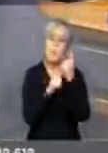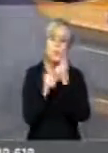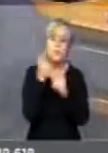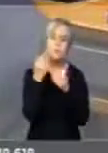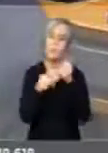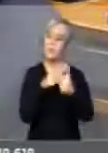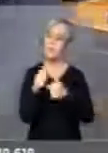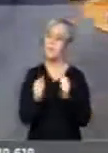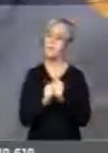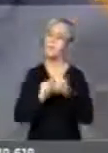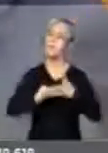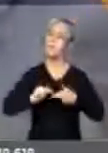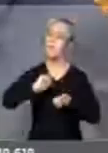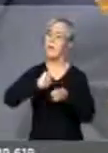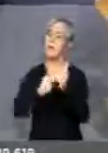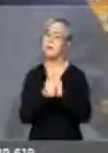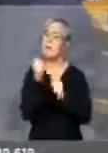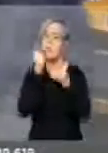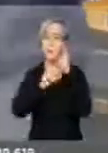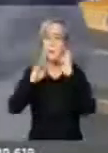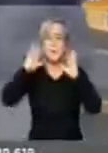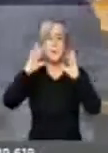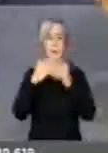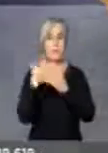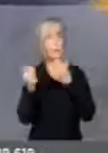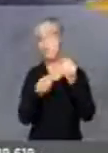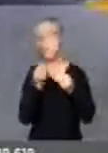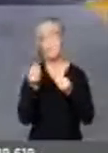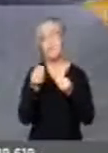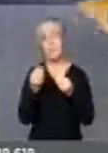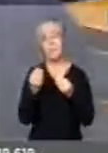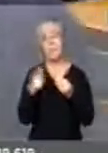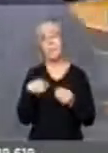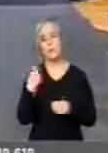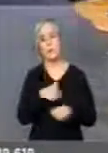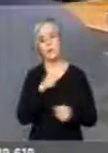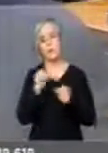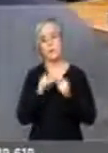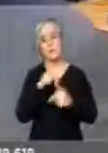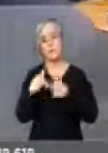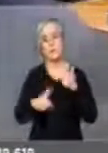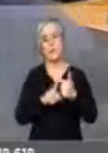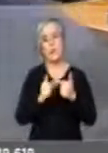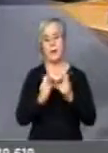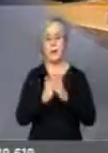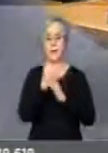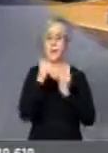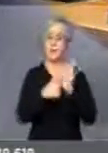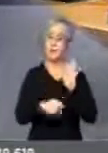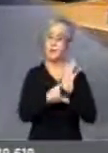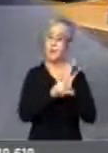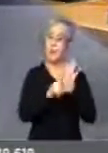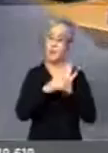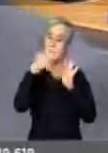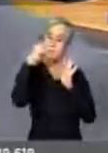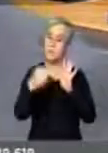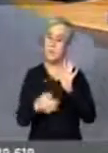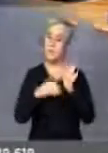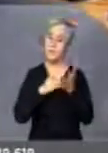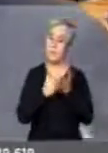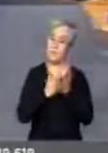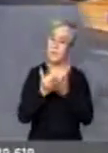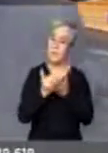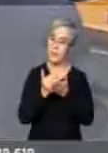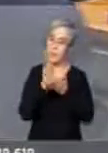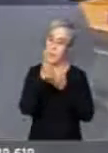vamos trabalhar isto, para ter a compreensão de como é que nós vamos atuar dentro de uma lei que seja uma lei realmente que tenha começo, meio e fim, e